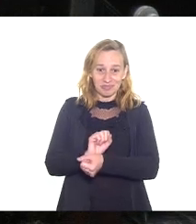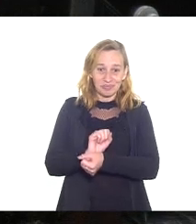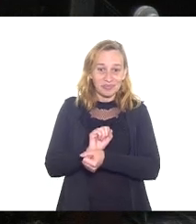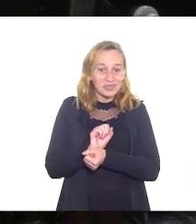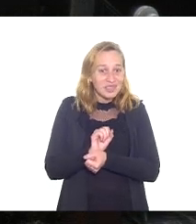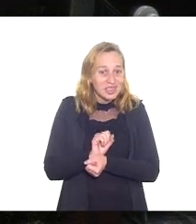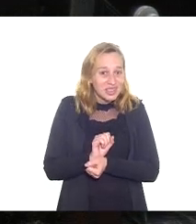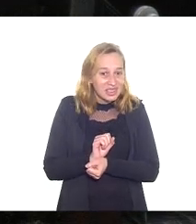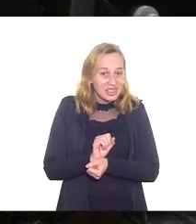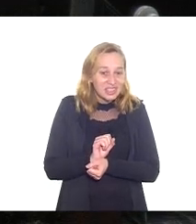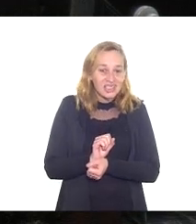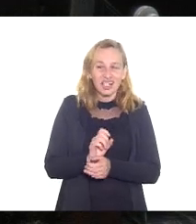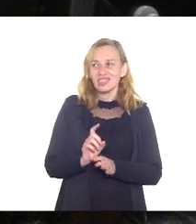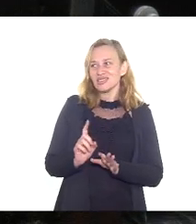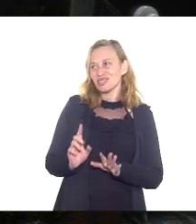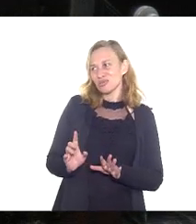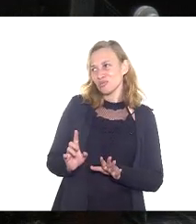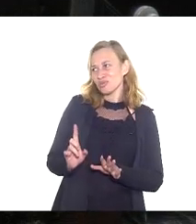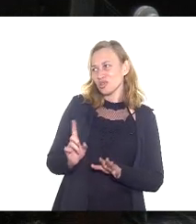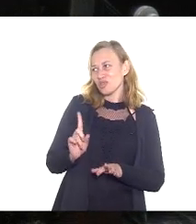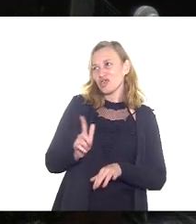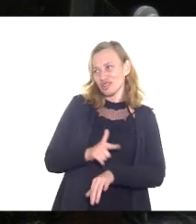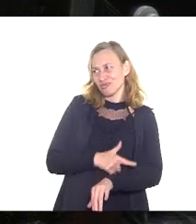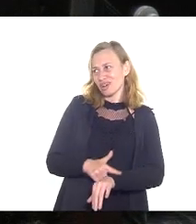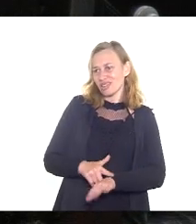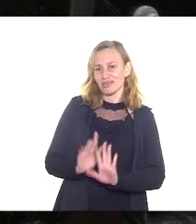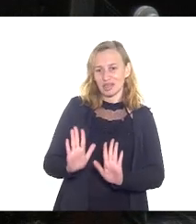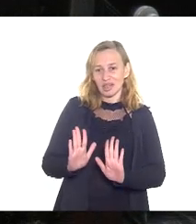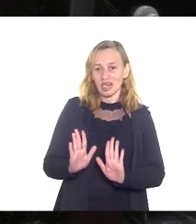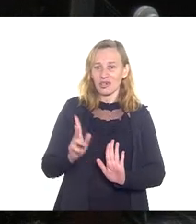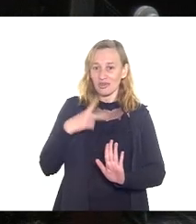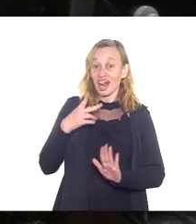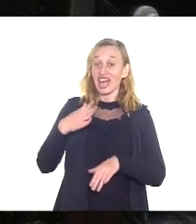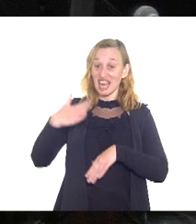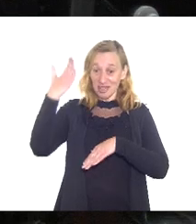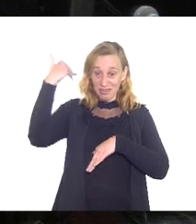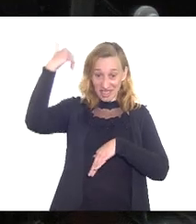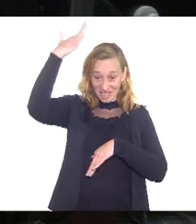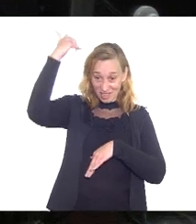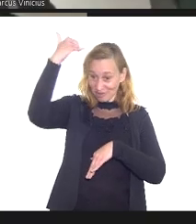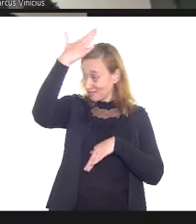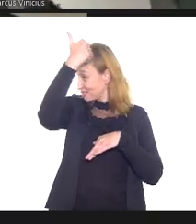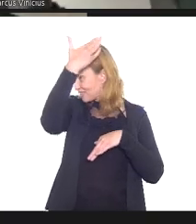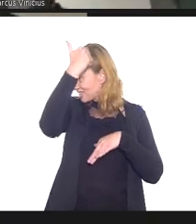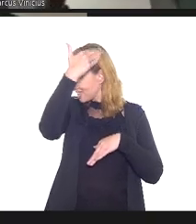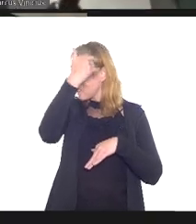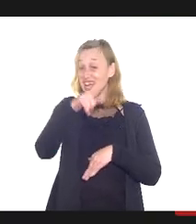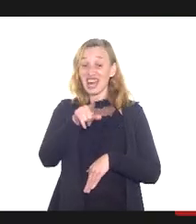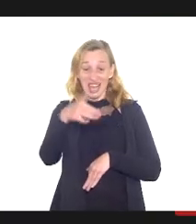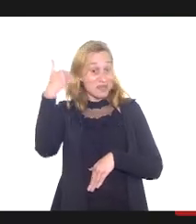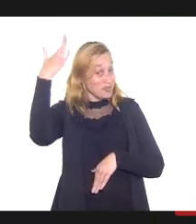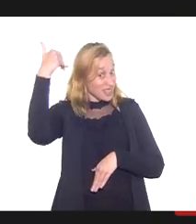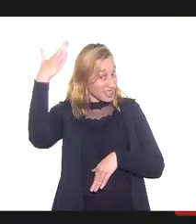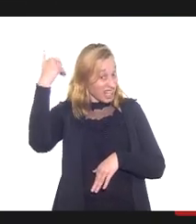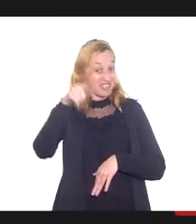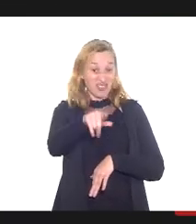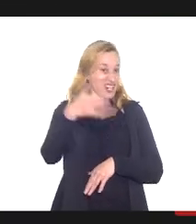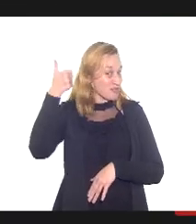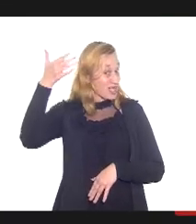não seria uma indelicadeza, mas eu descobri que ele pinta mesmo o cabelo, tá? Pinta não. Pinta.